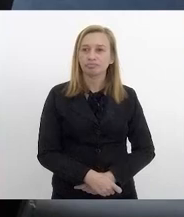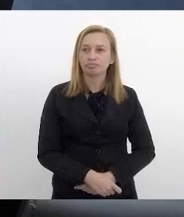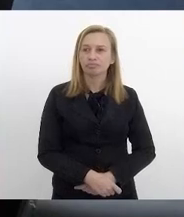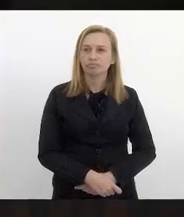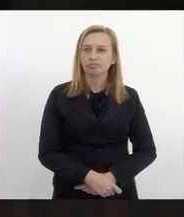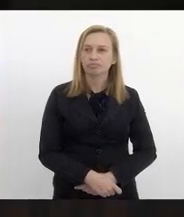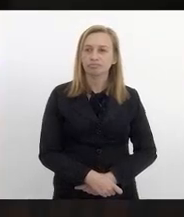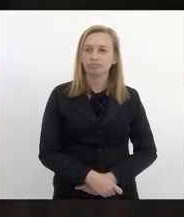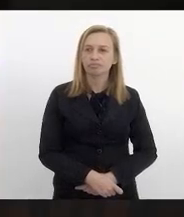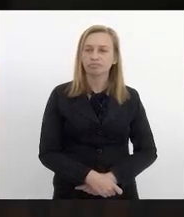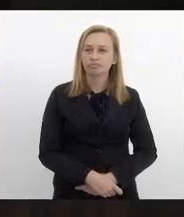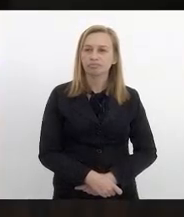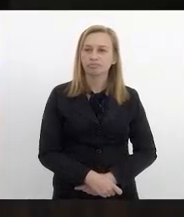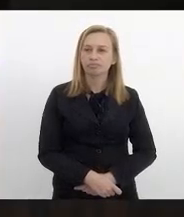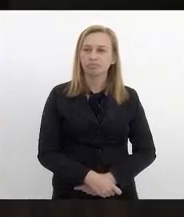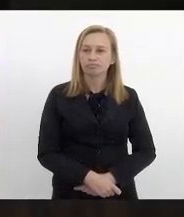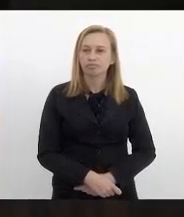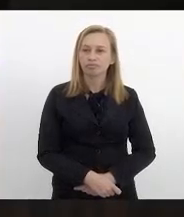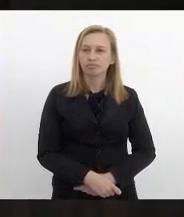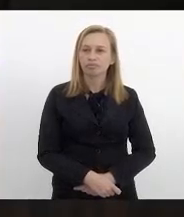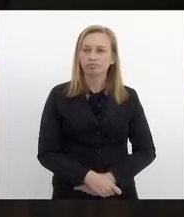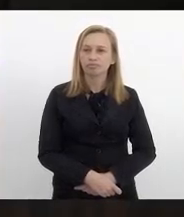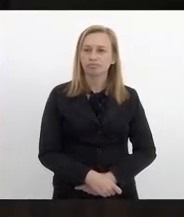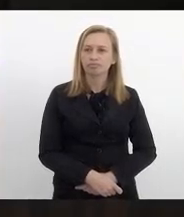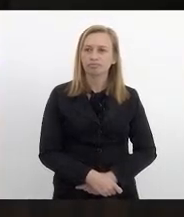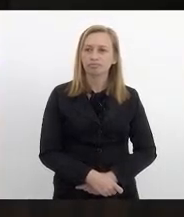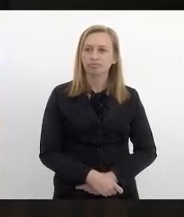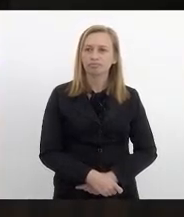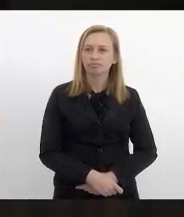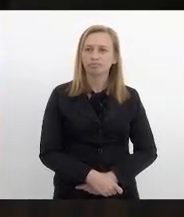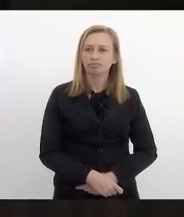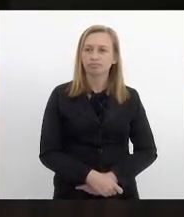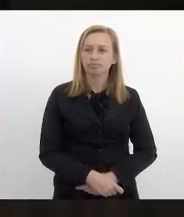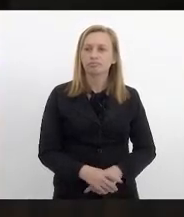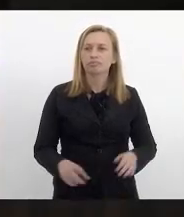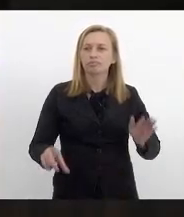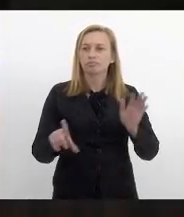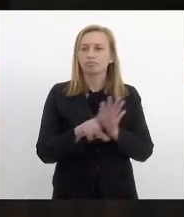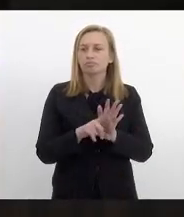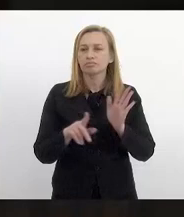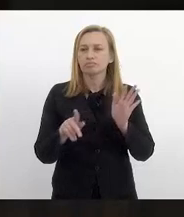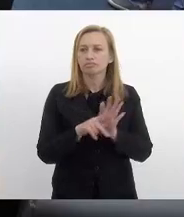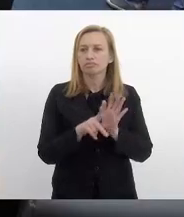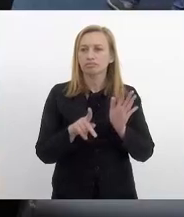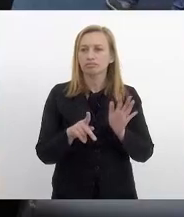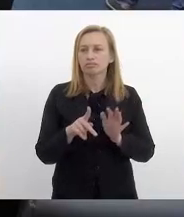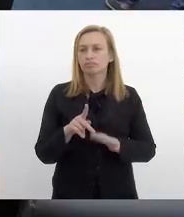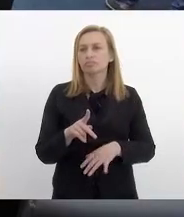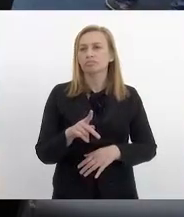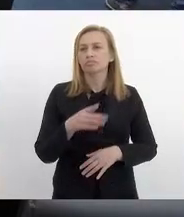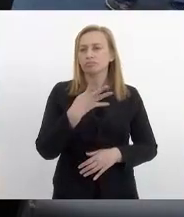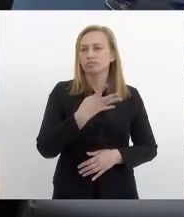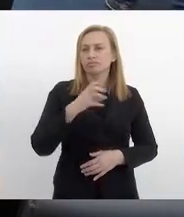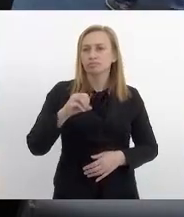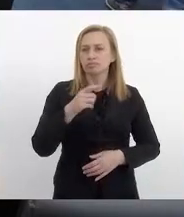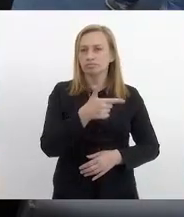Parecer pela Comissão de Servidores do Projeto de Lei Complementar 4821.